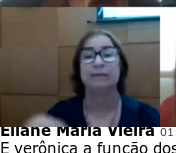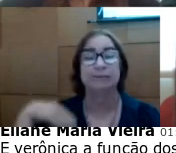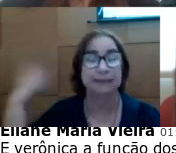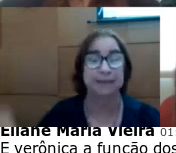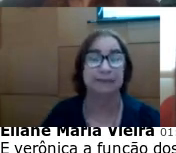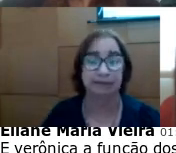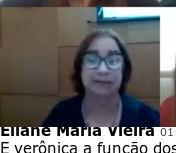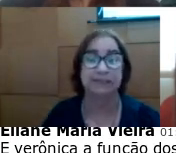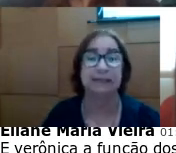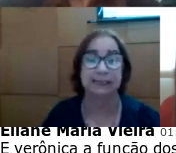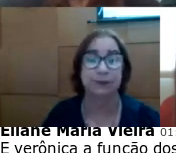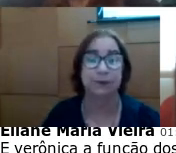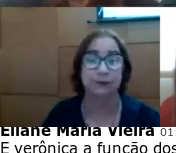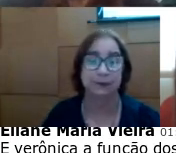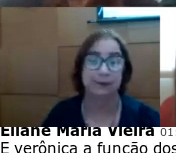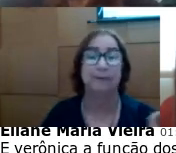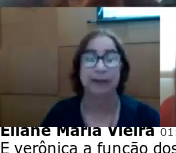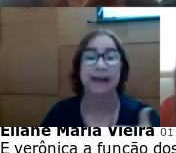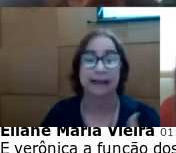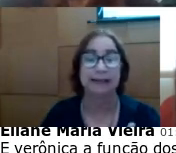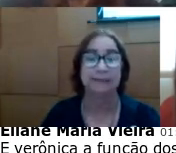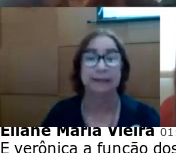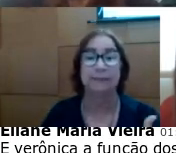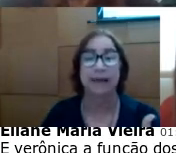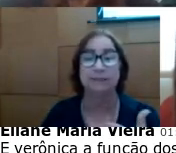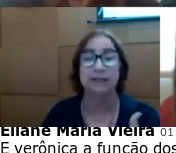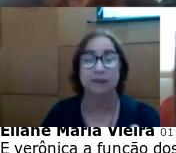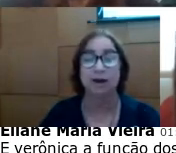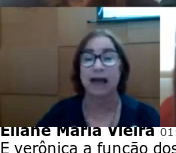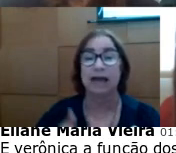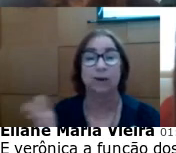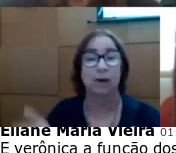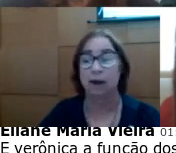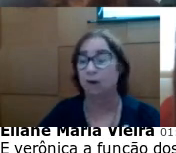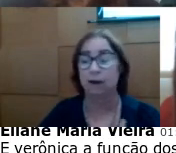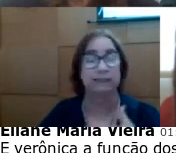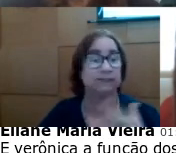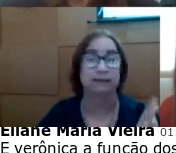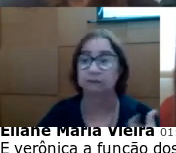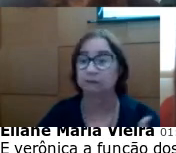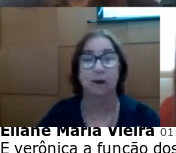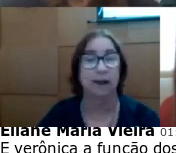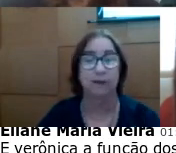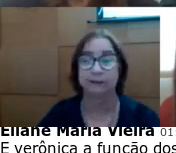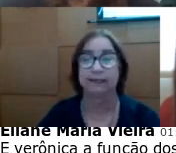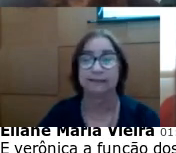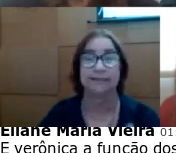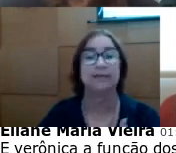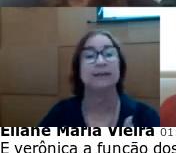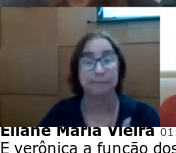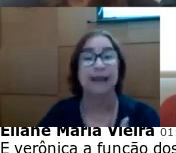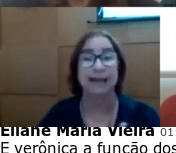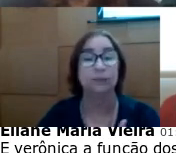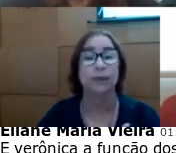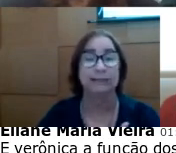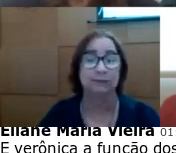porque para ele também por mais drogado ou alcoolista qualquer coisa que ele seja para ele a doença é um sofrimento não